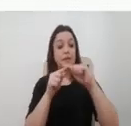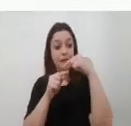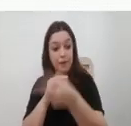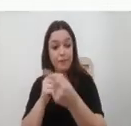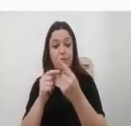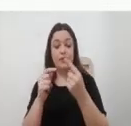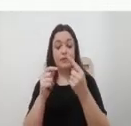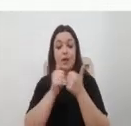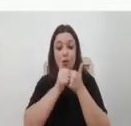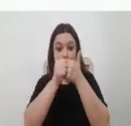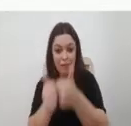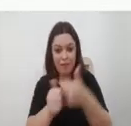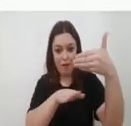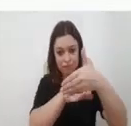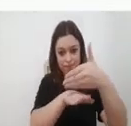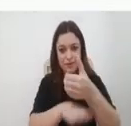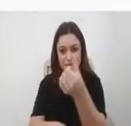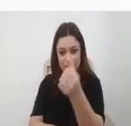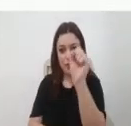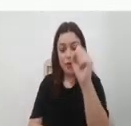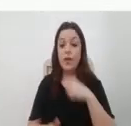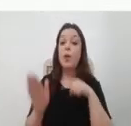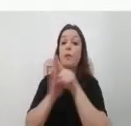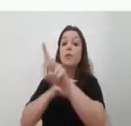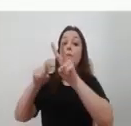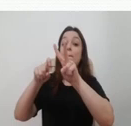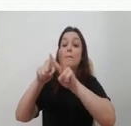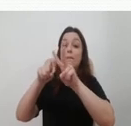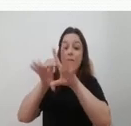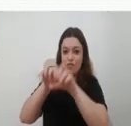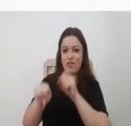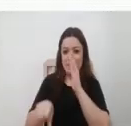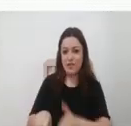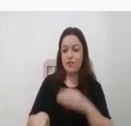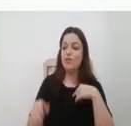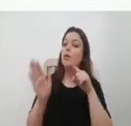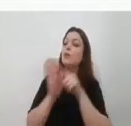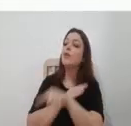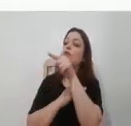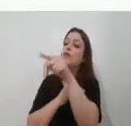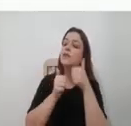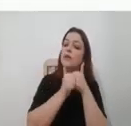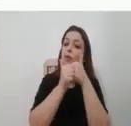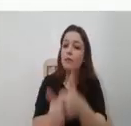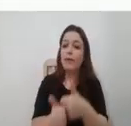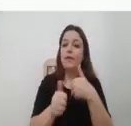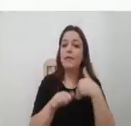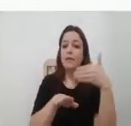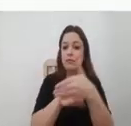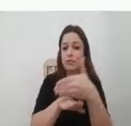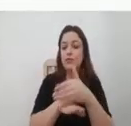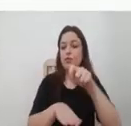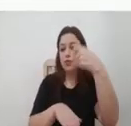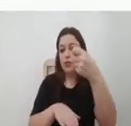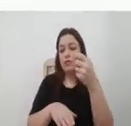Depois de acompanhar as consultas, eu perguntei para os médicos veterinários se eles consideravam esses casos de